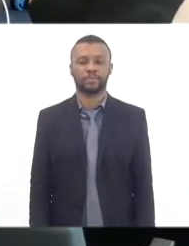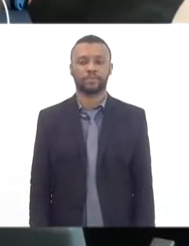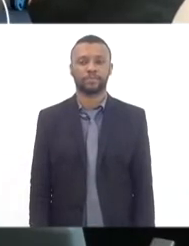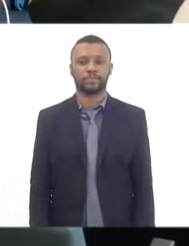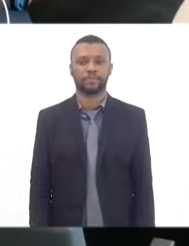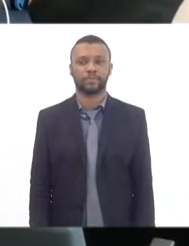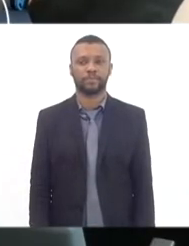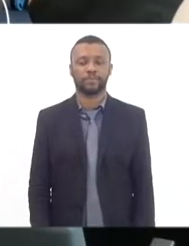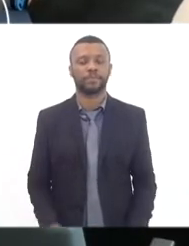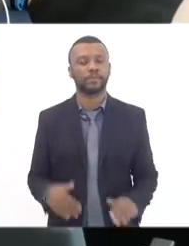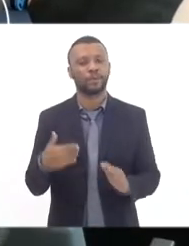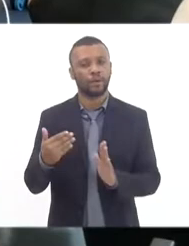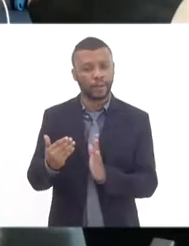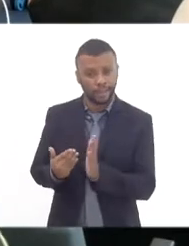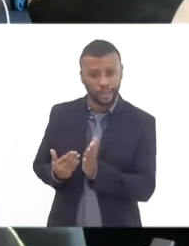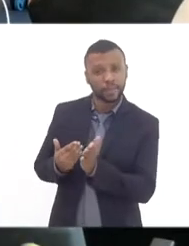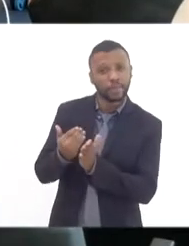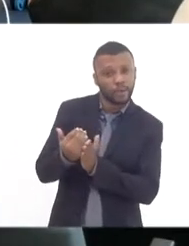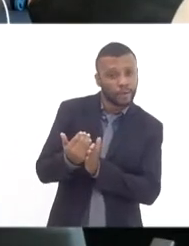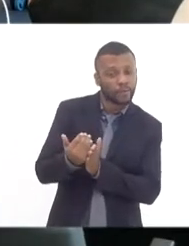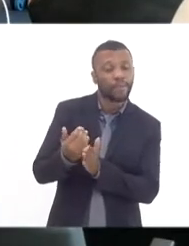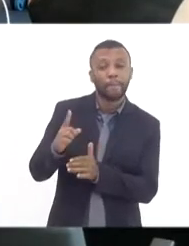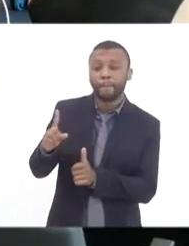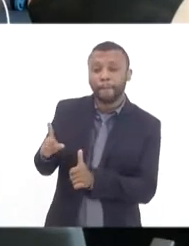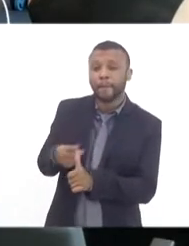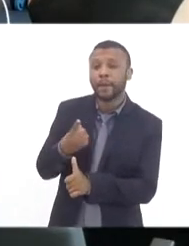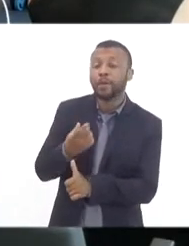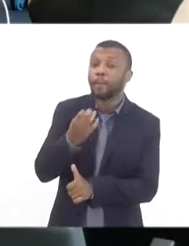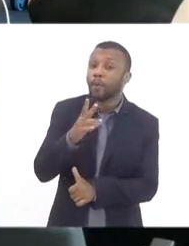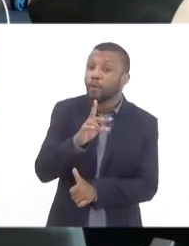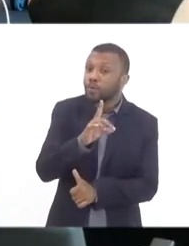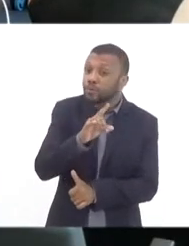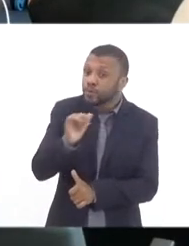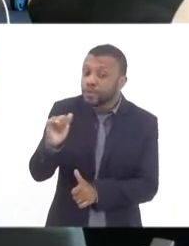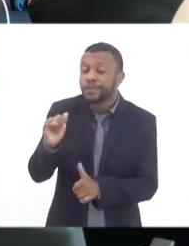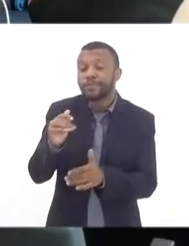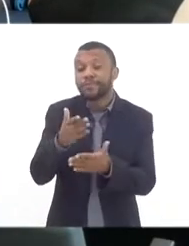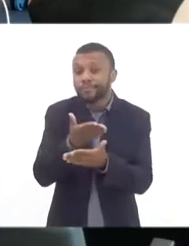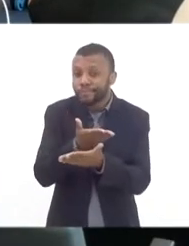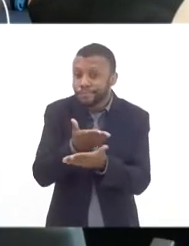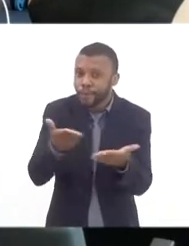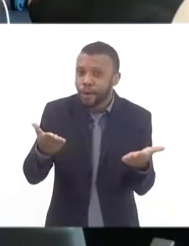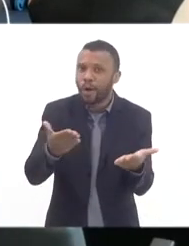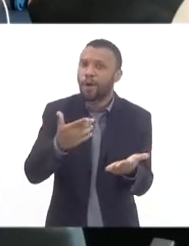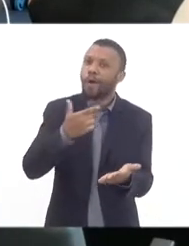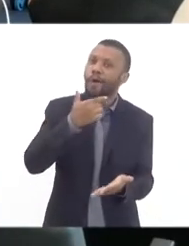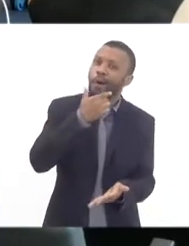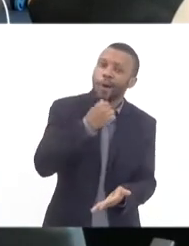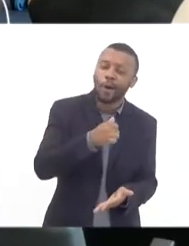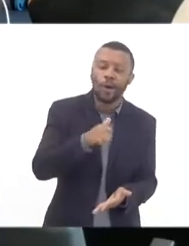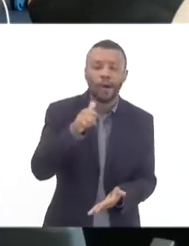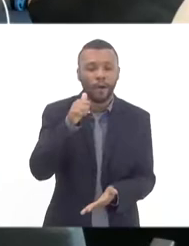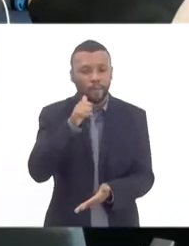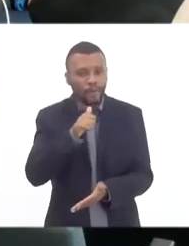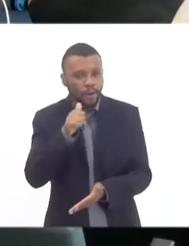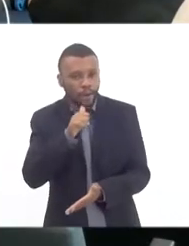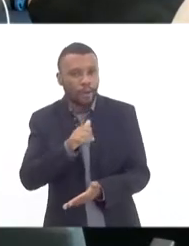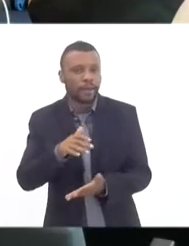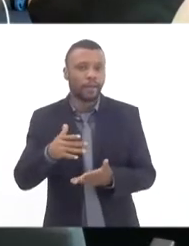Bom, inicialmente eu quero dar um bom dia para todas e para todos. Quero